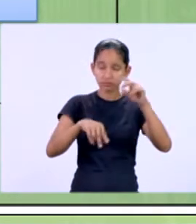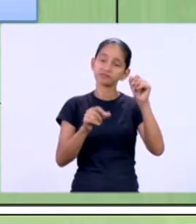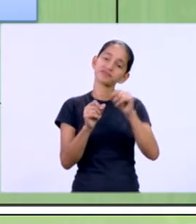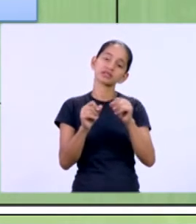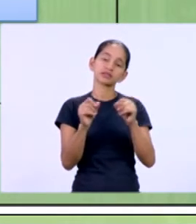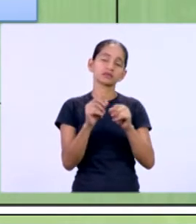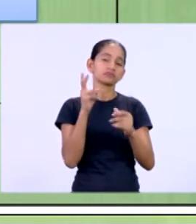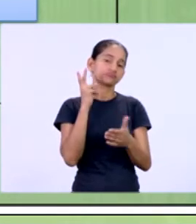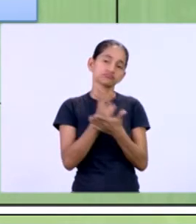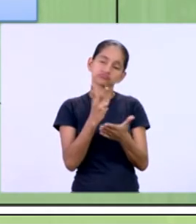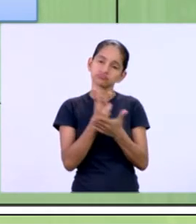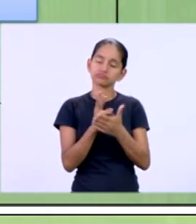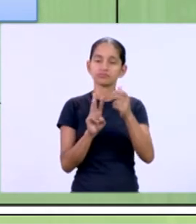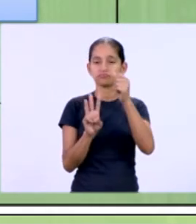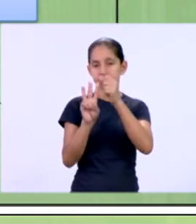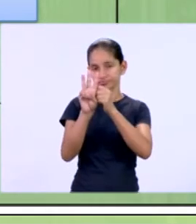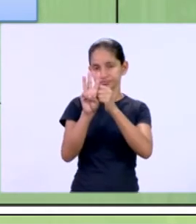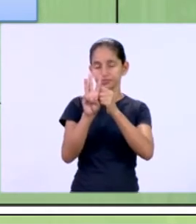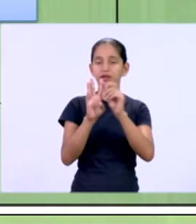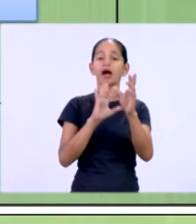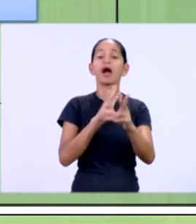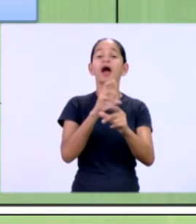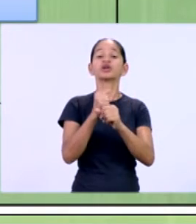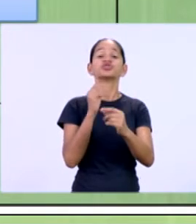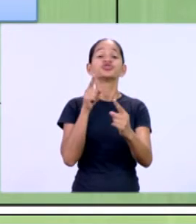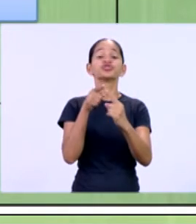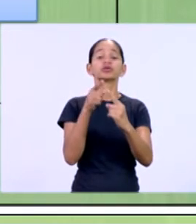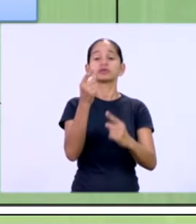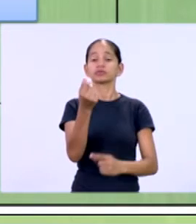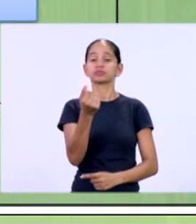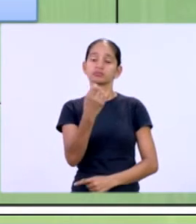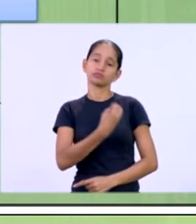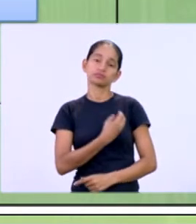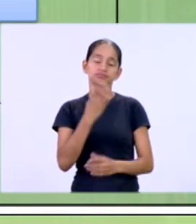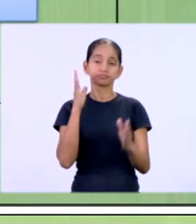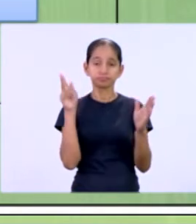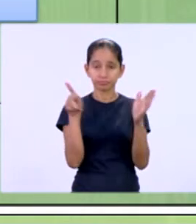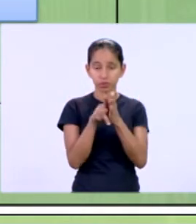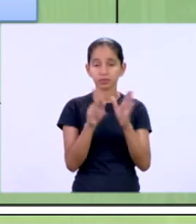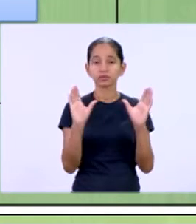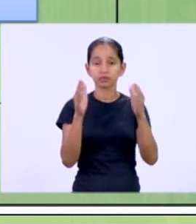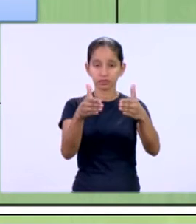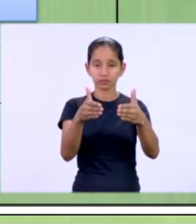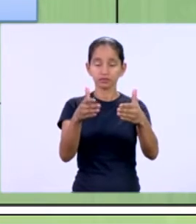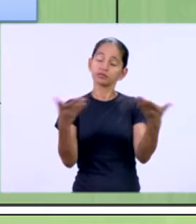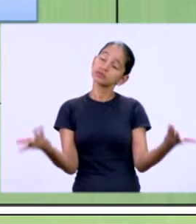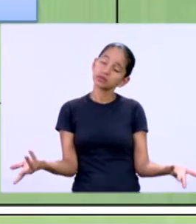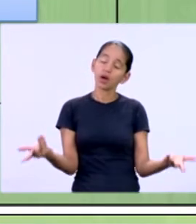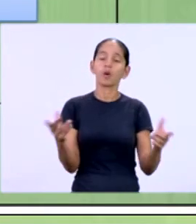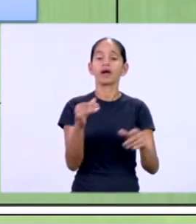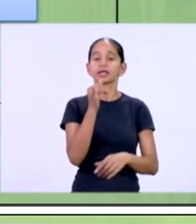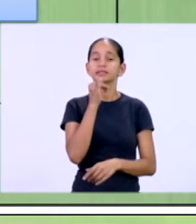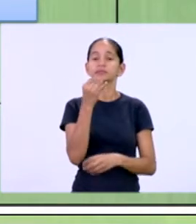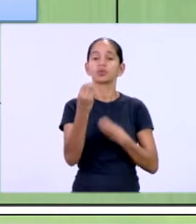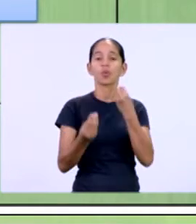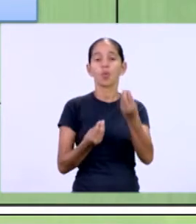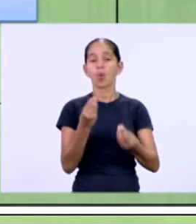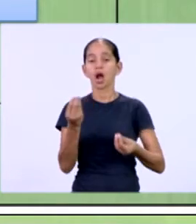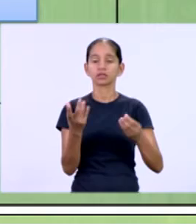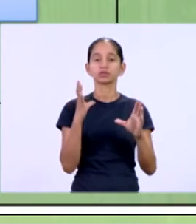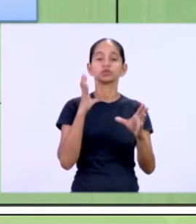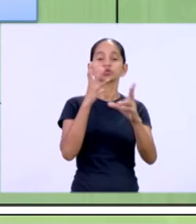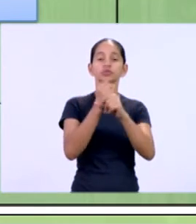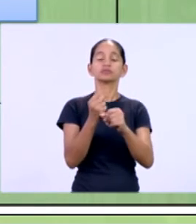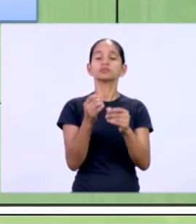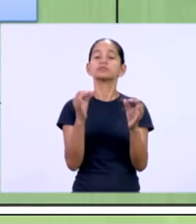eu acho o PIS, e vezes 3% eu acho a COFINS. Fechado? E RPJ, somo os 3 meses,